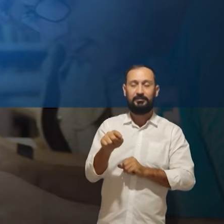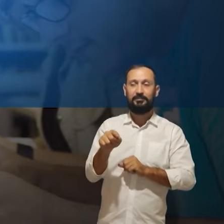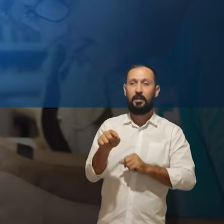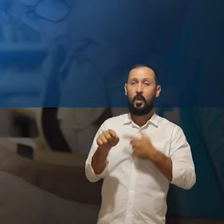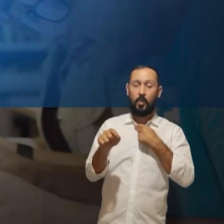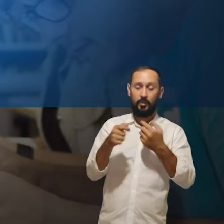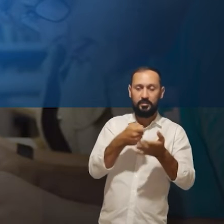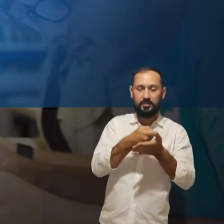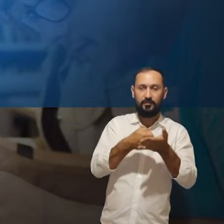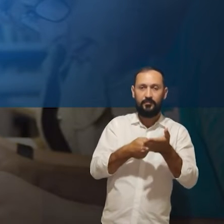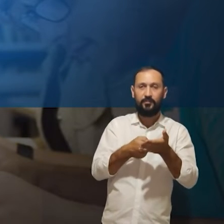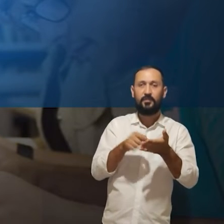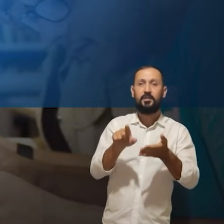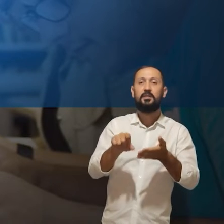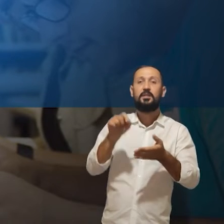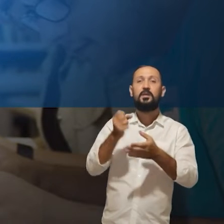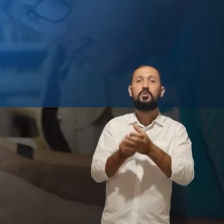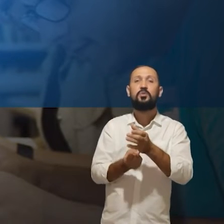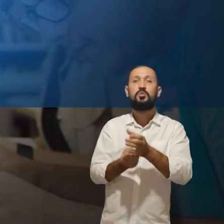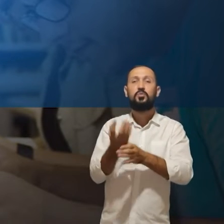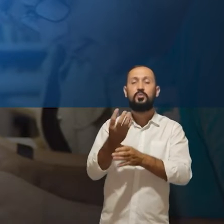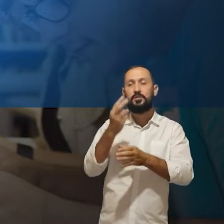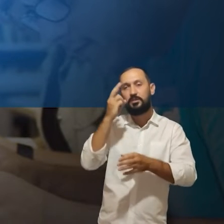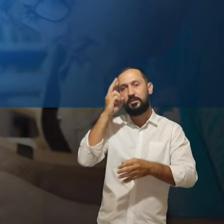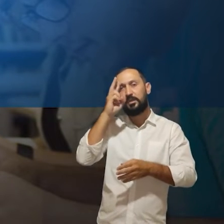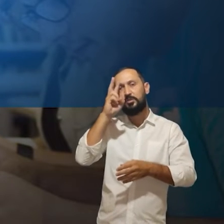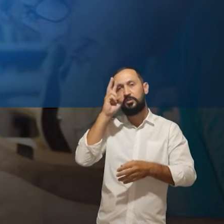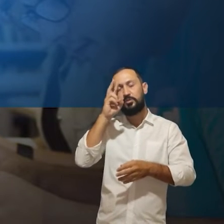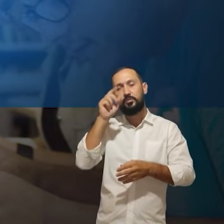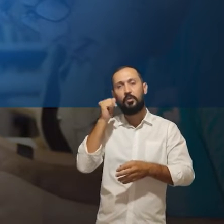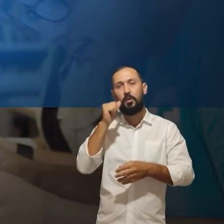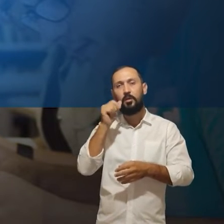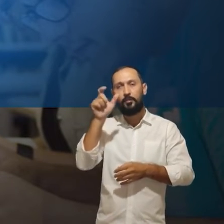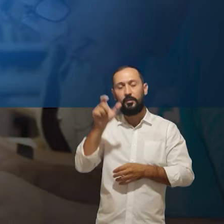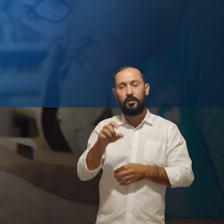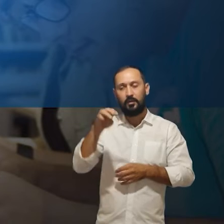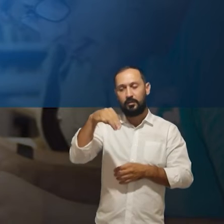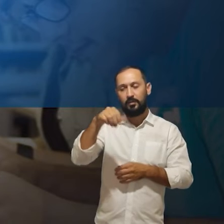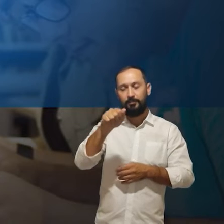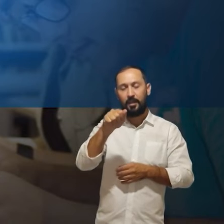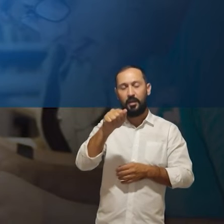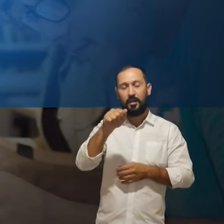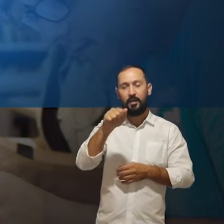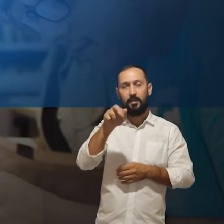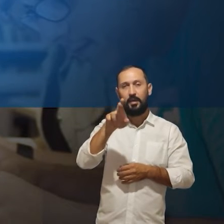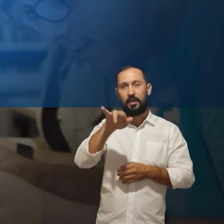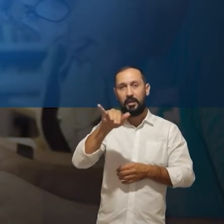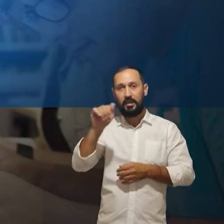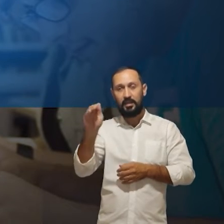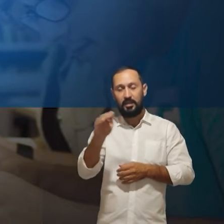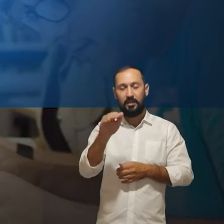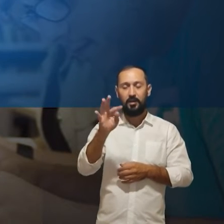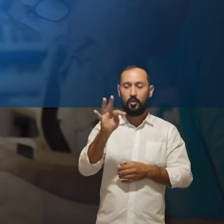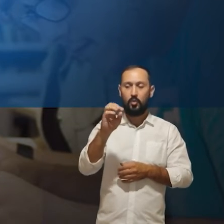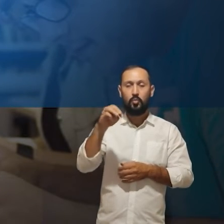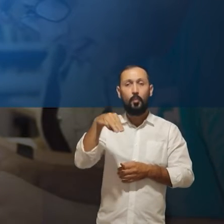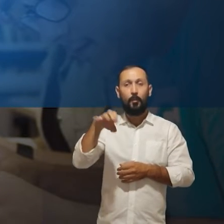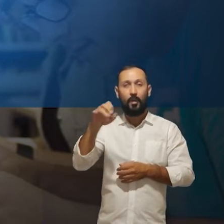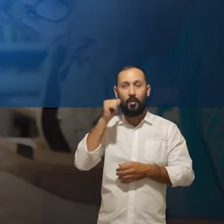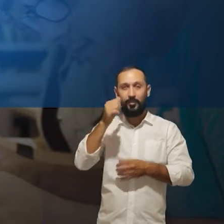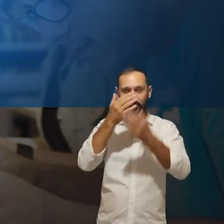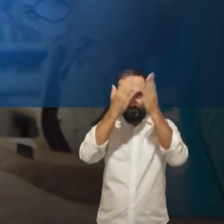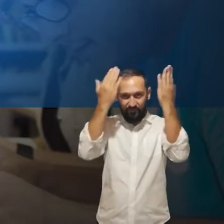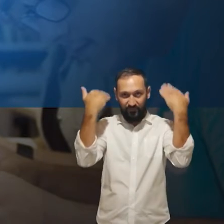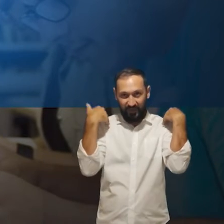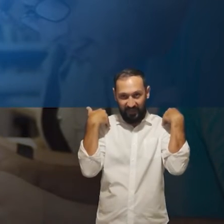Samuel Medeiros também elege e cria, dentro da história, a narradora Maria Tomé, uma freira